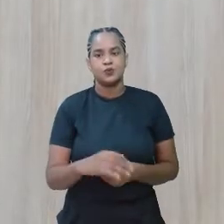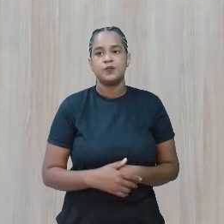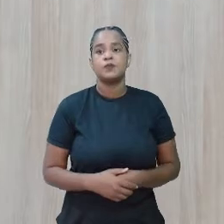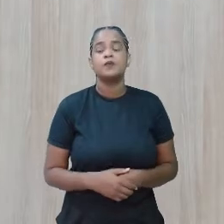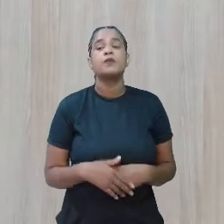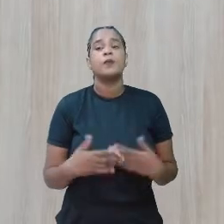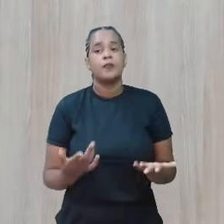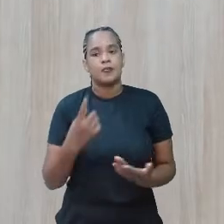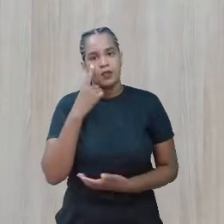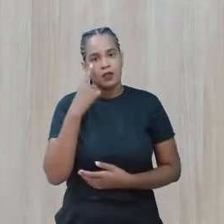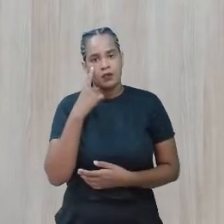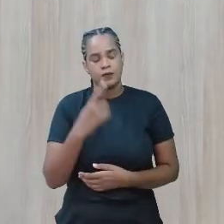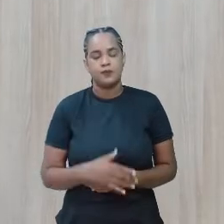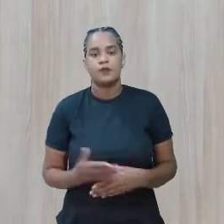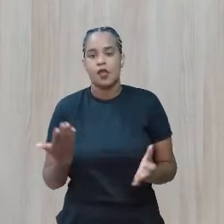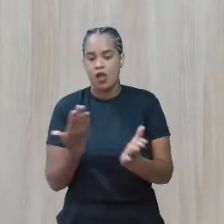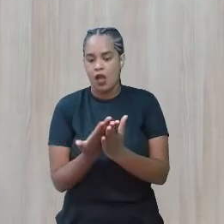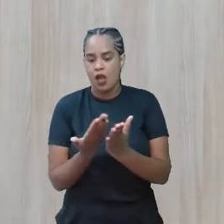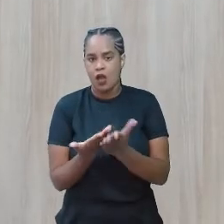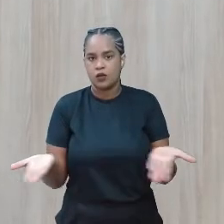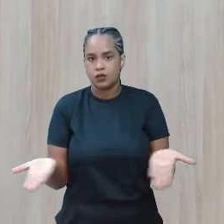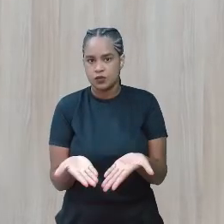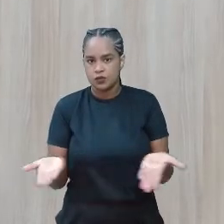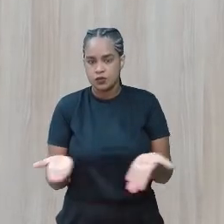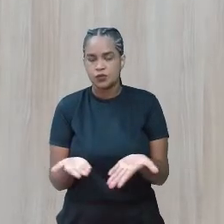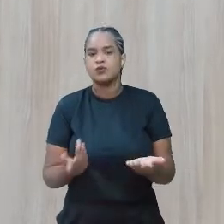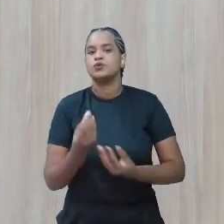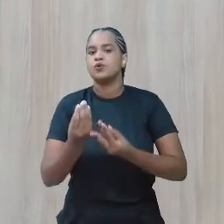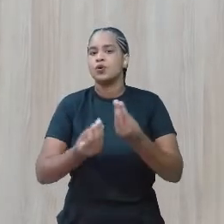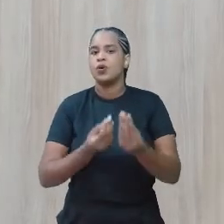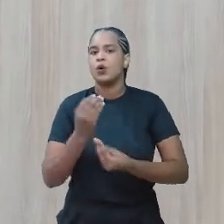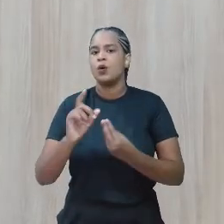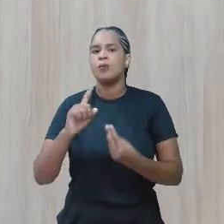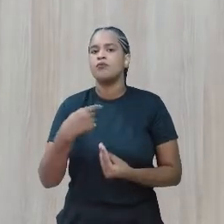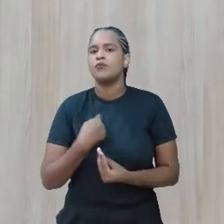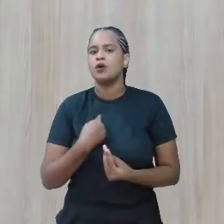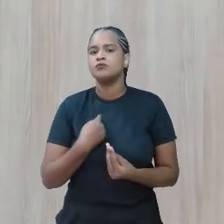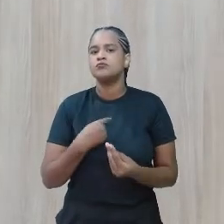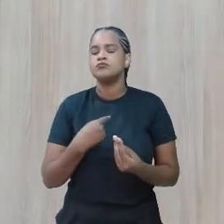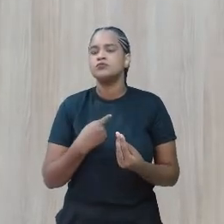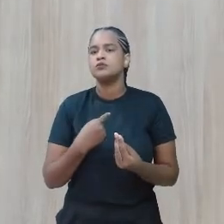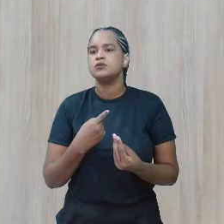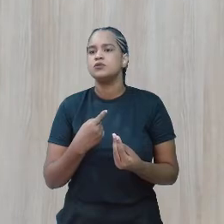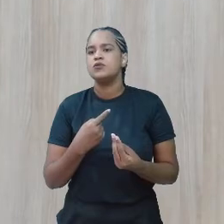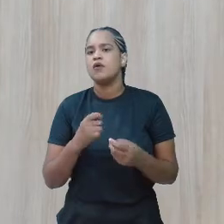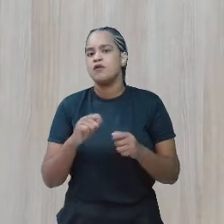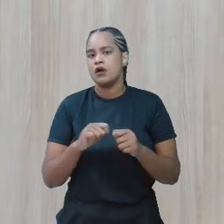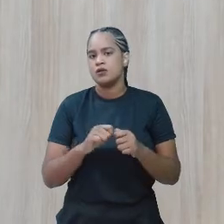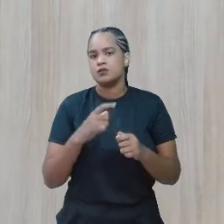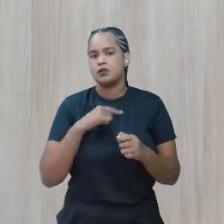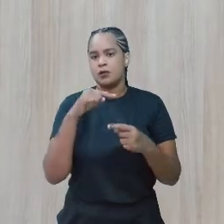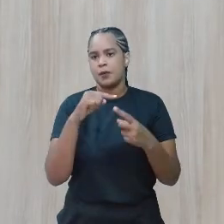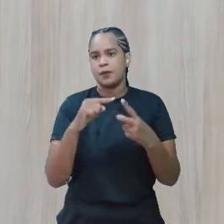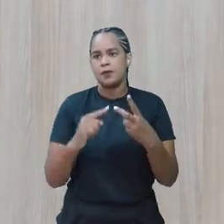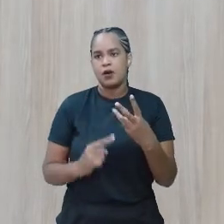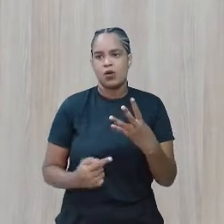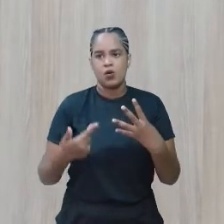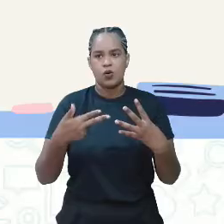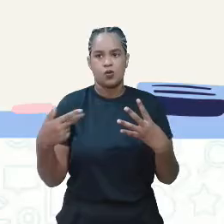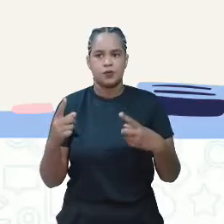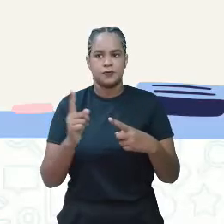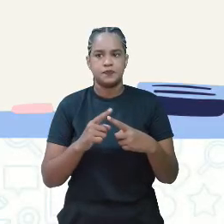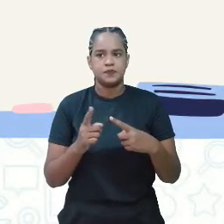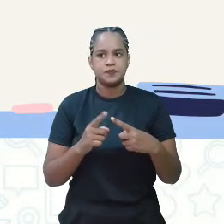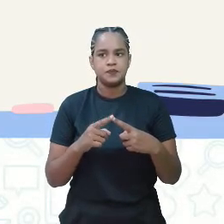Então, para situar nessa aula, para saber qual é o caminho que a gente vai seguir, eu trouxe aí 4 situações problema. A